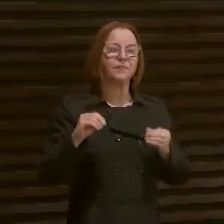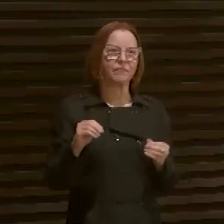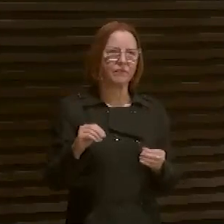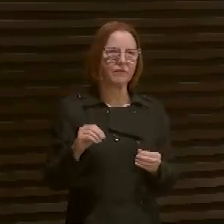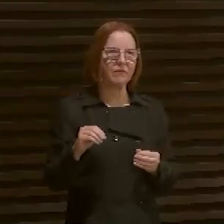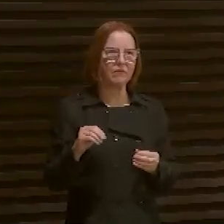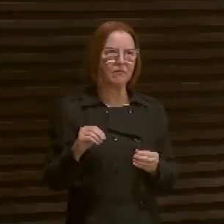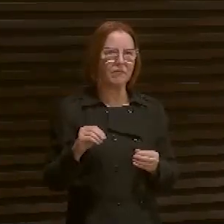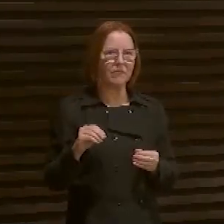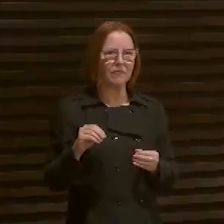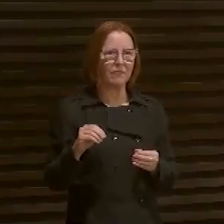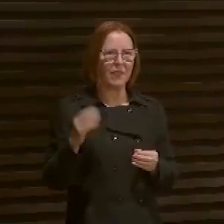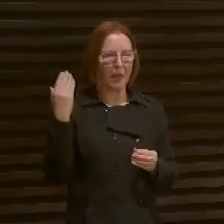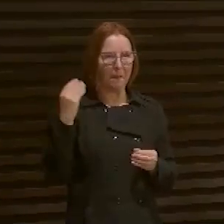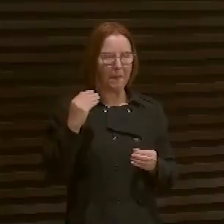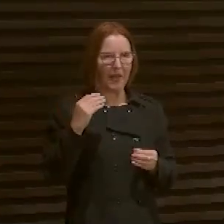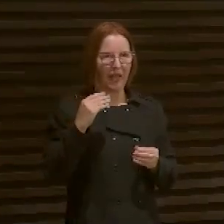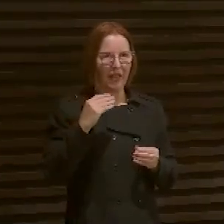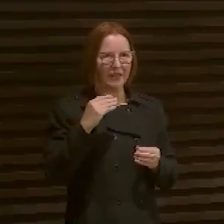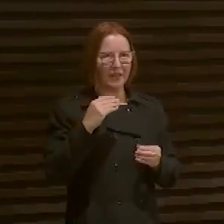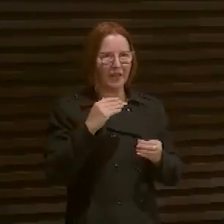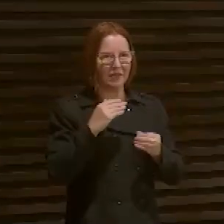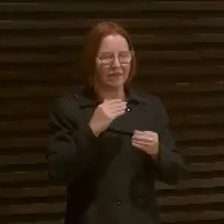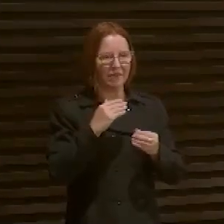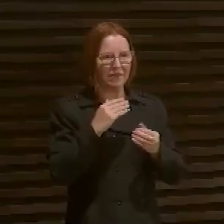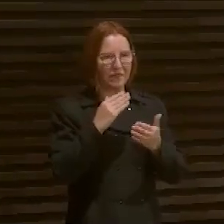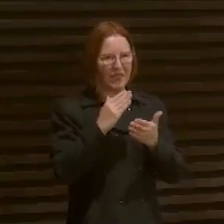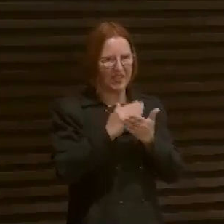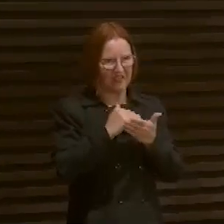eles dividiam a noite em 4 períodos iguais de 3 horas.